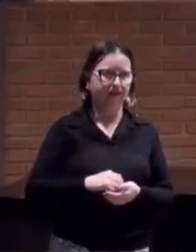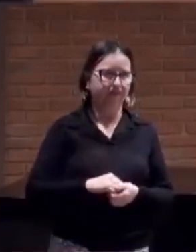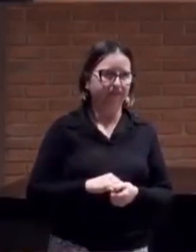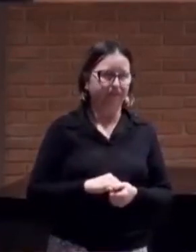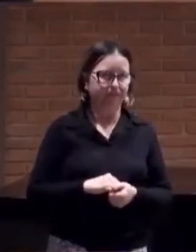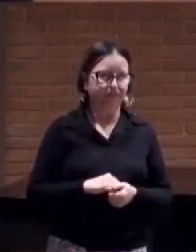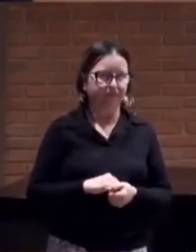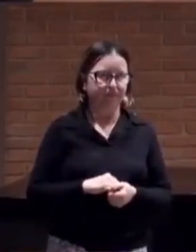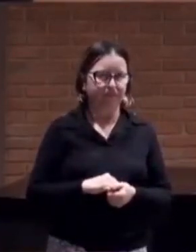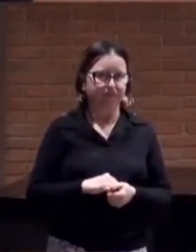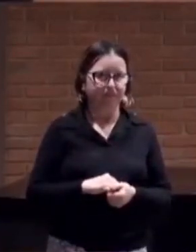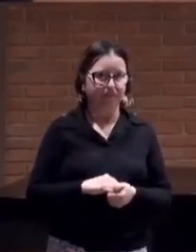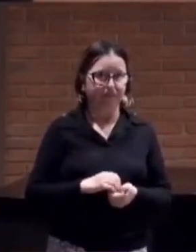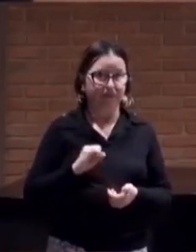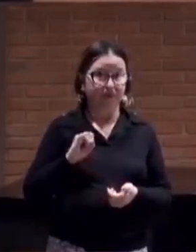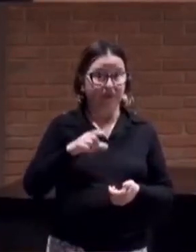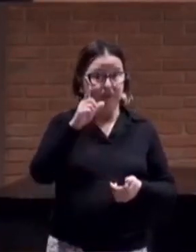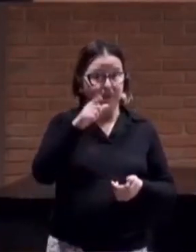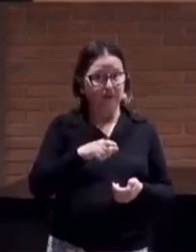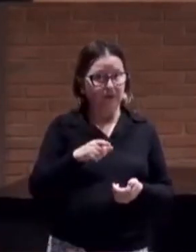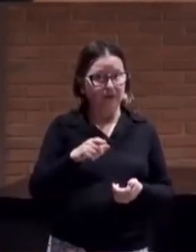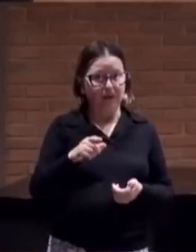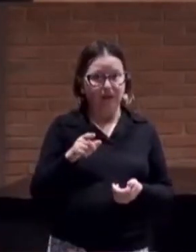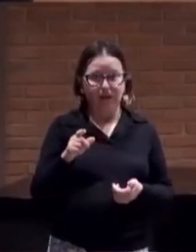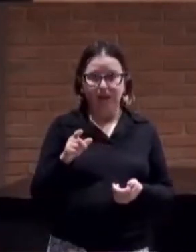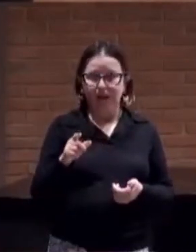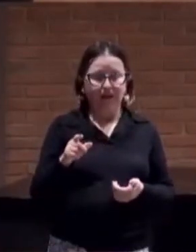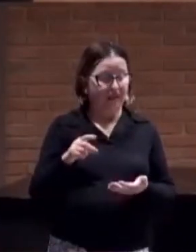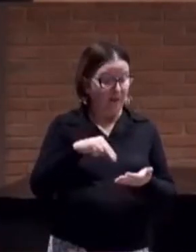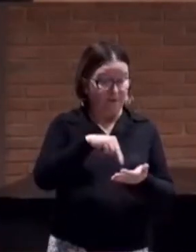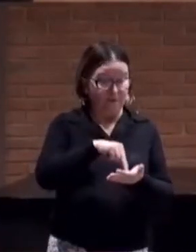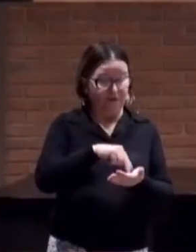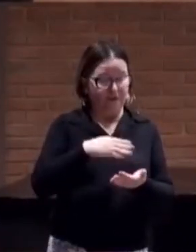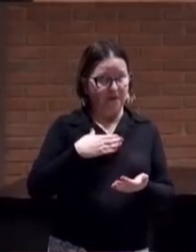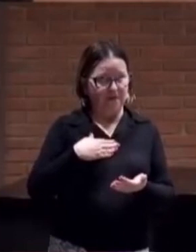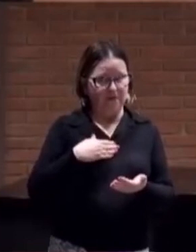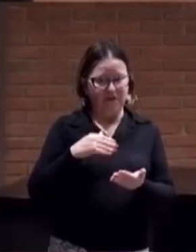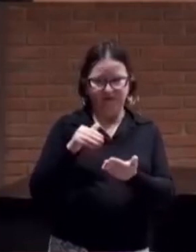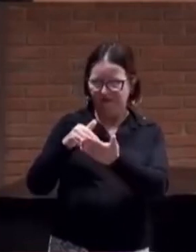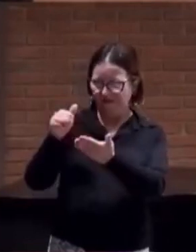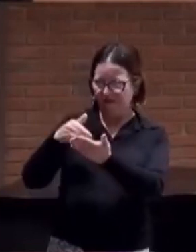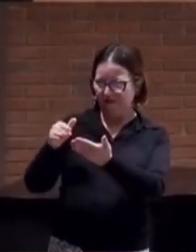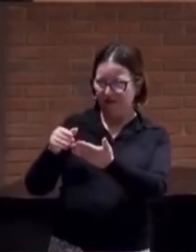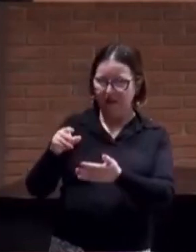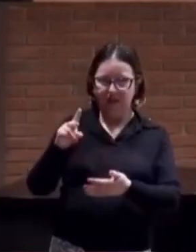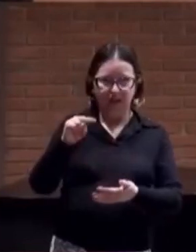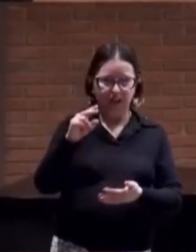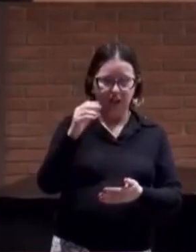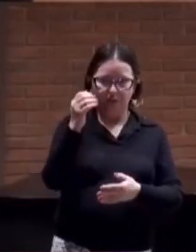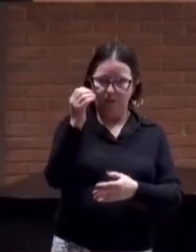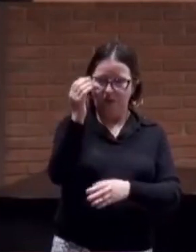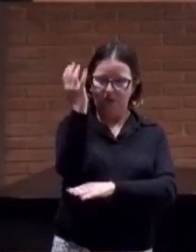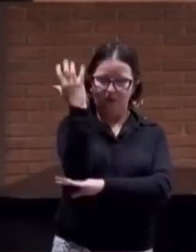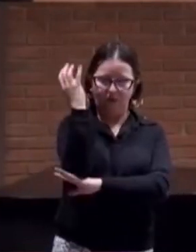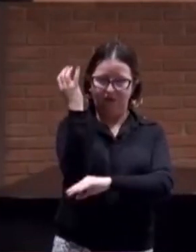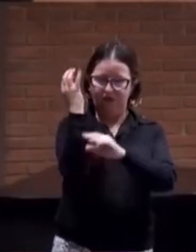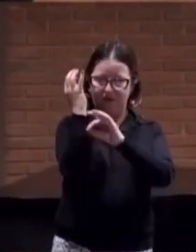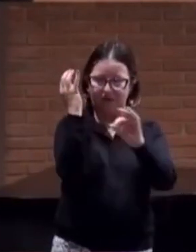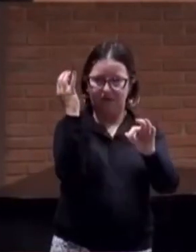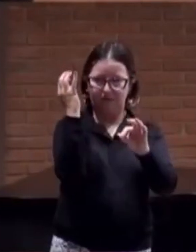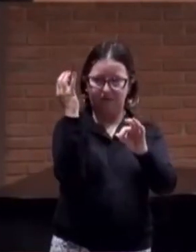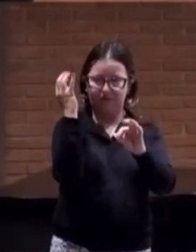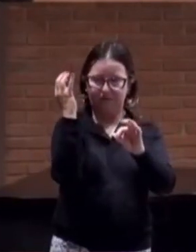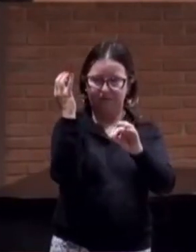Se alguém não permanecer em mim, será lançado fora, à semelhança do ramo, e secará. E o